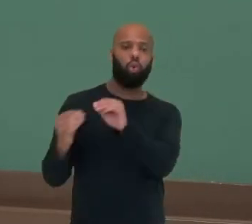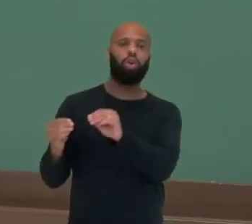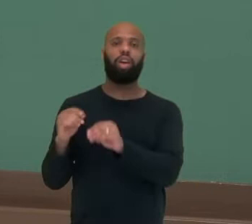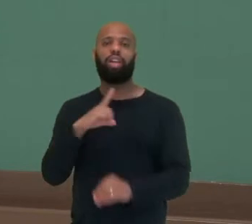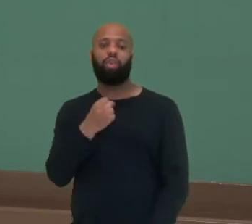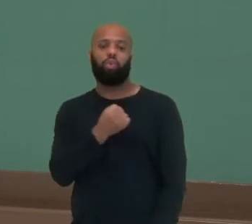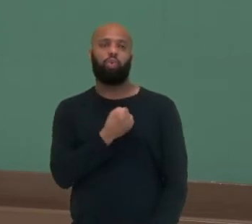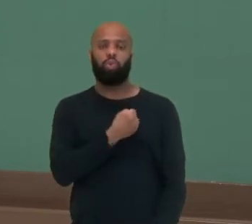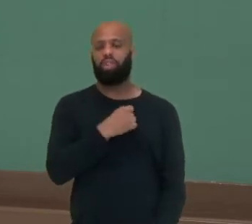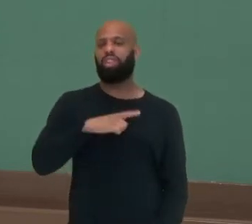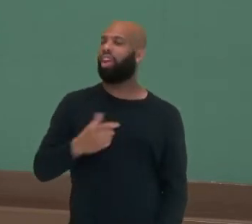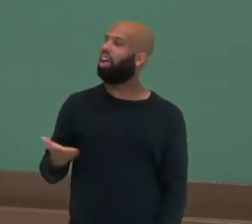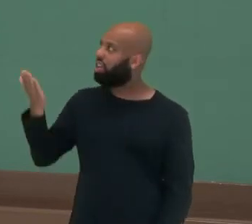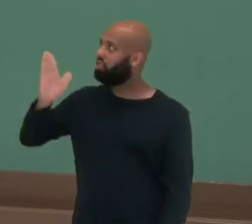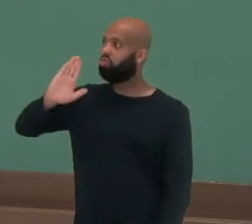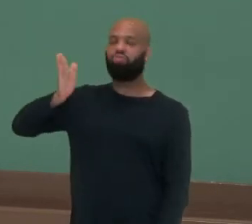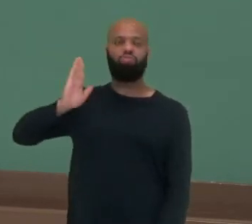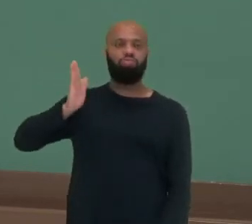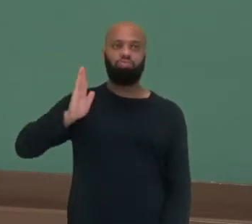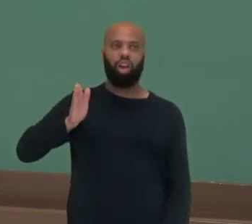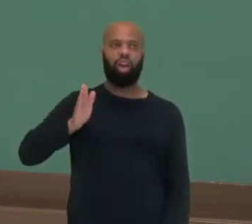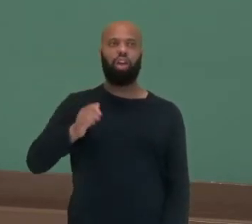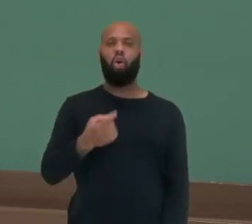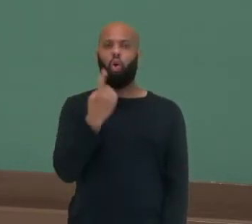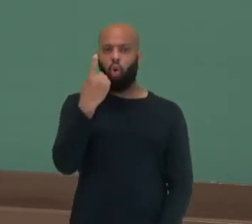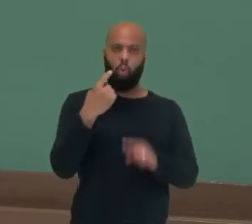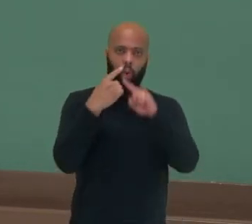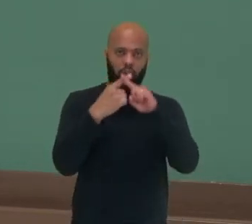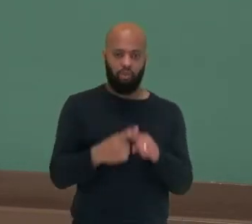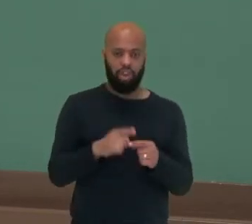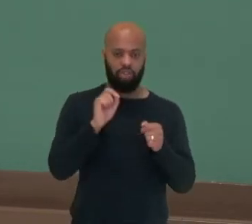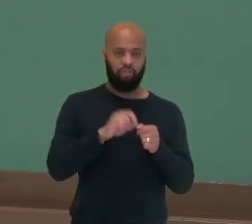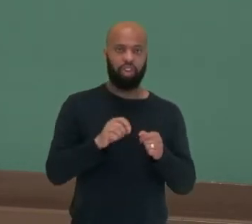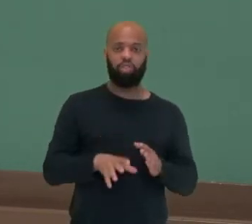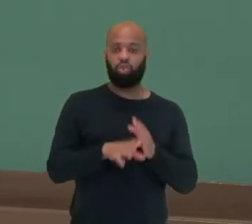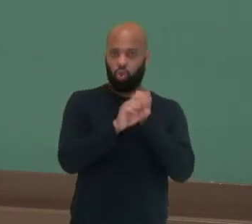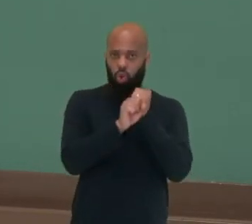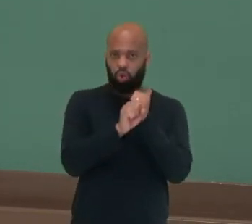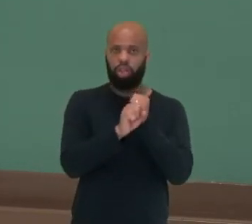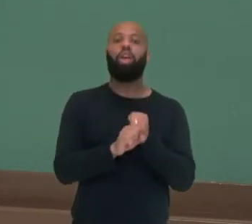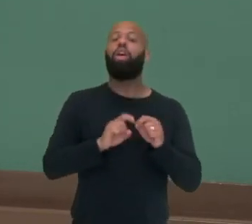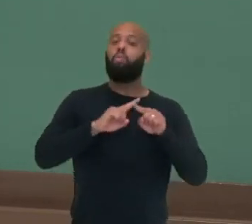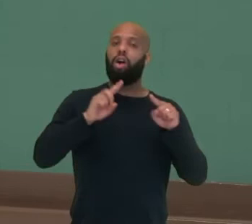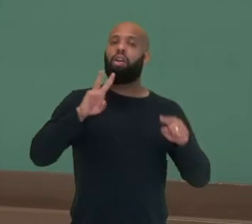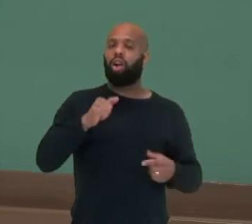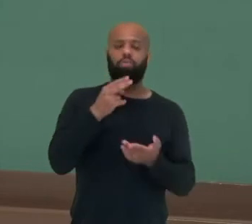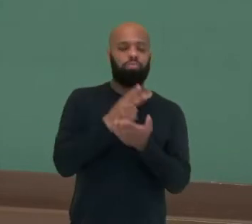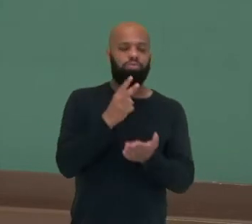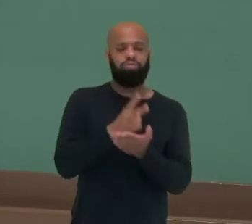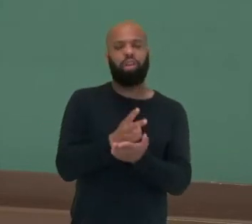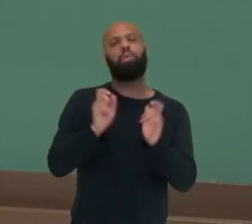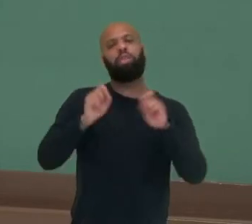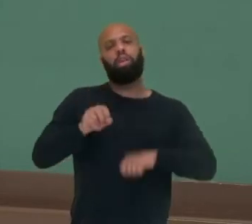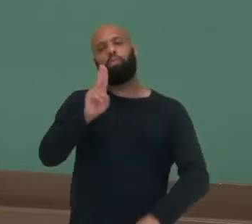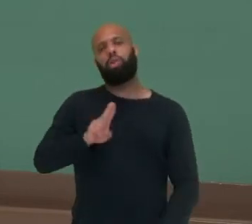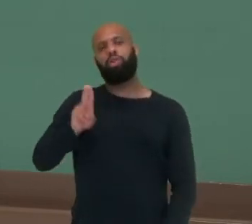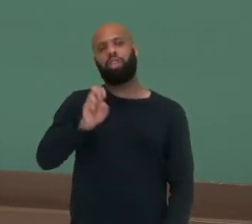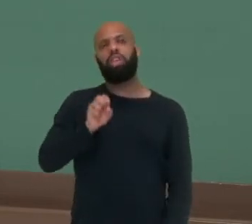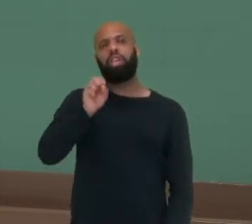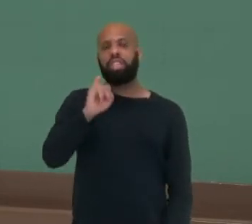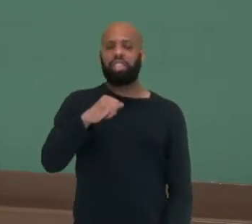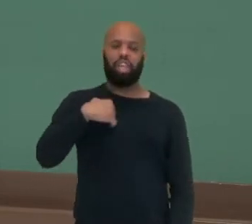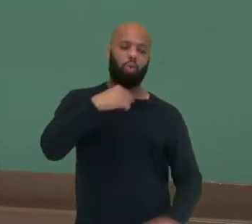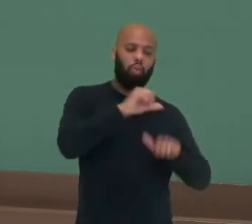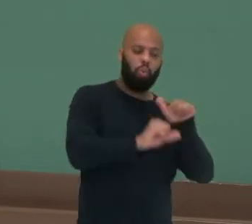que estão aqui. Ou seja, eu não vou fazer uma vez essa conta, ela vai ficar pronta para sempre. Se eu alterar este ou